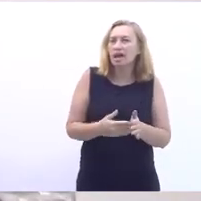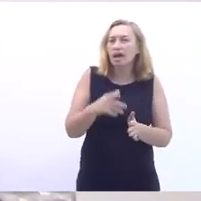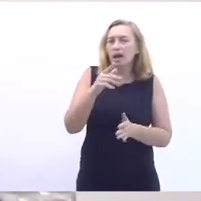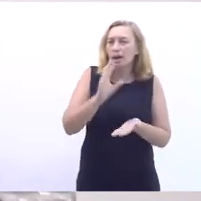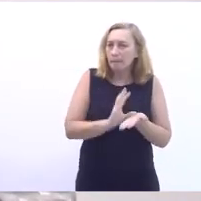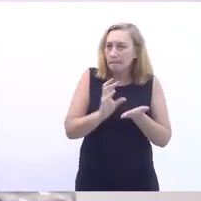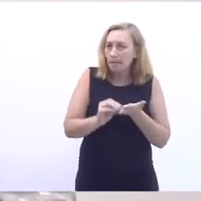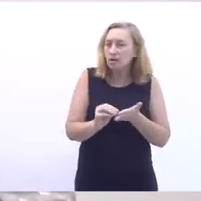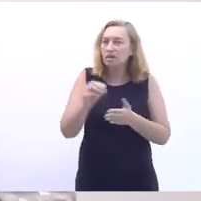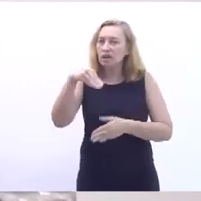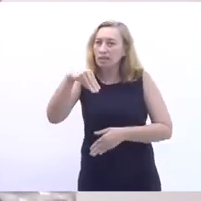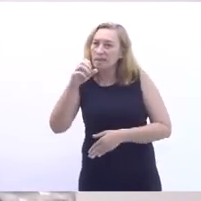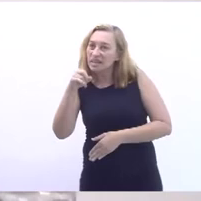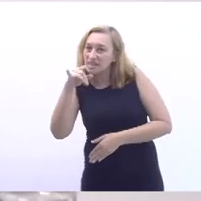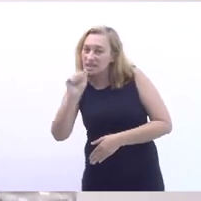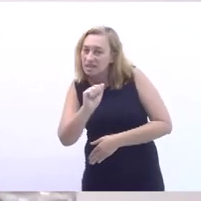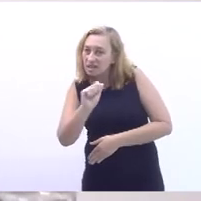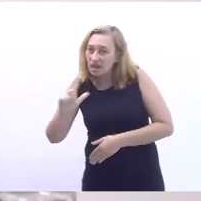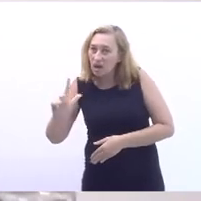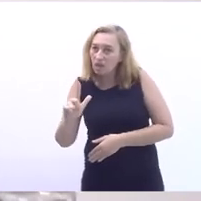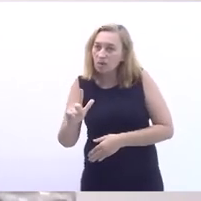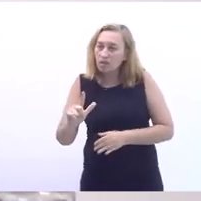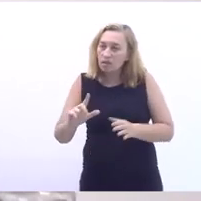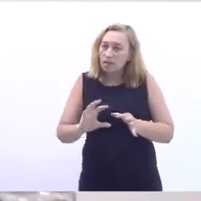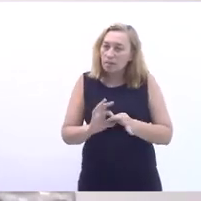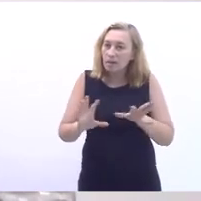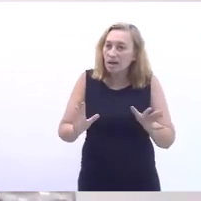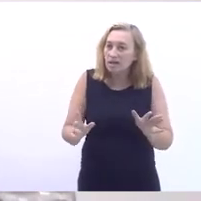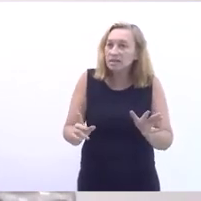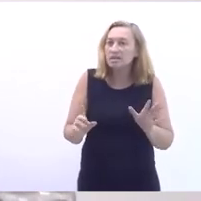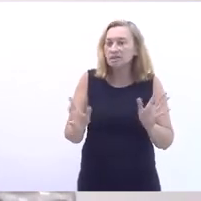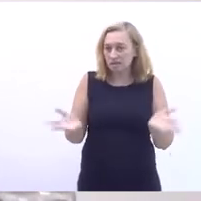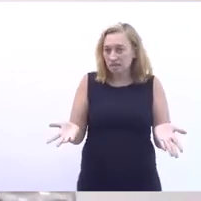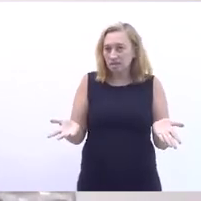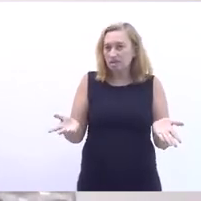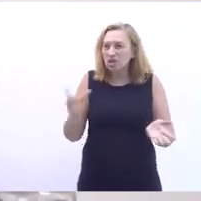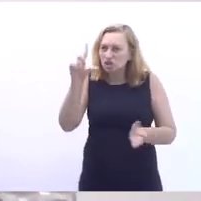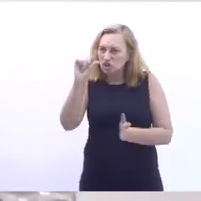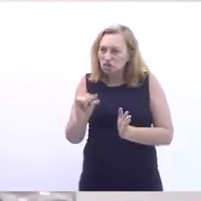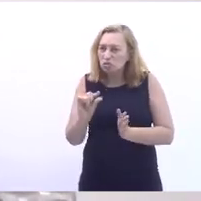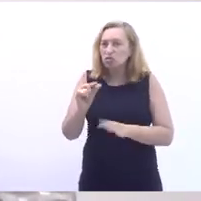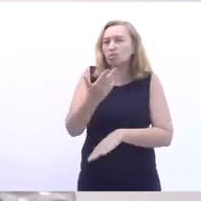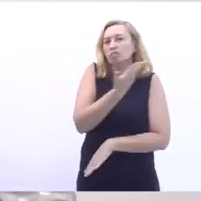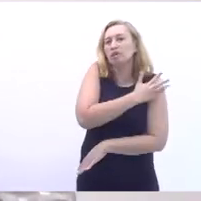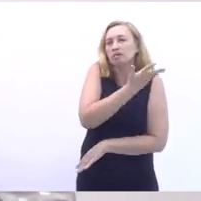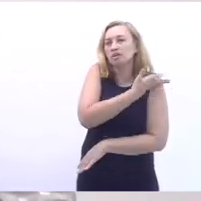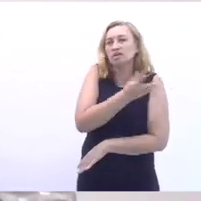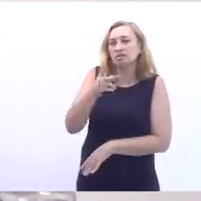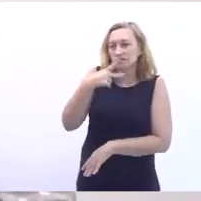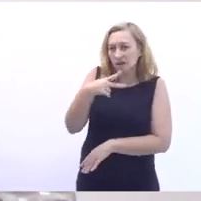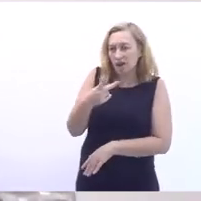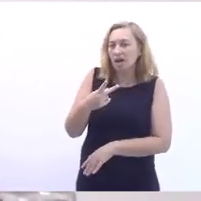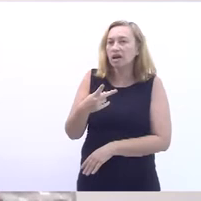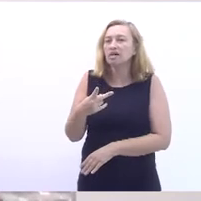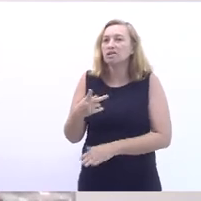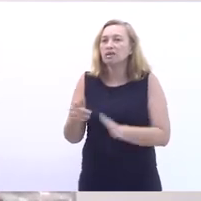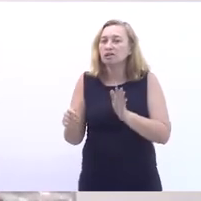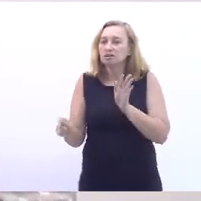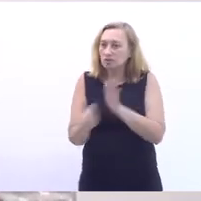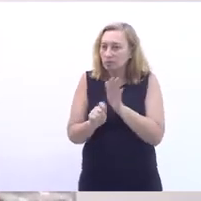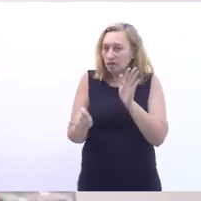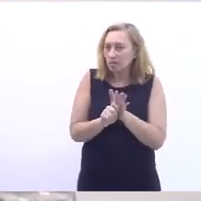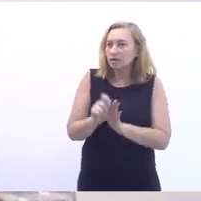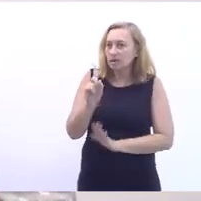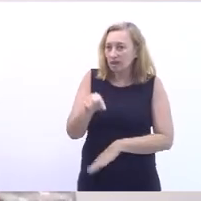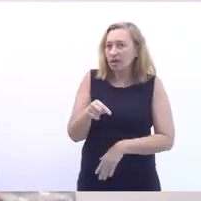mesmo acabou tendo mais espaço porque já diminuiu um pouco preconceito de se falar sobre sobre sobre